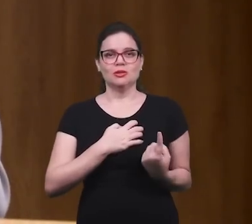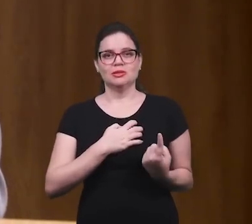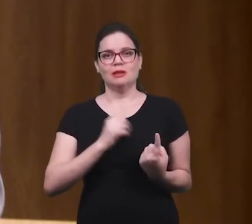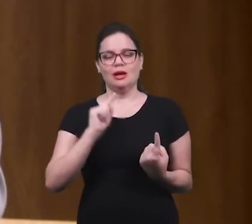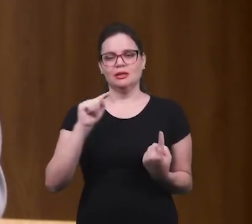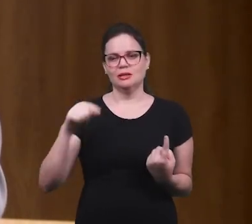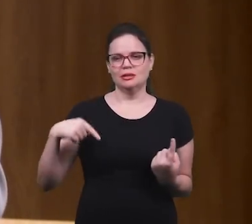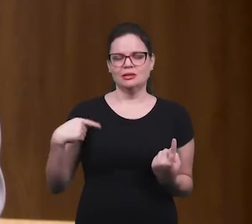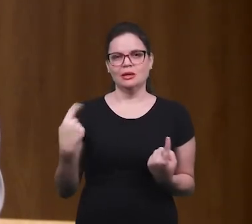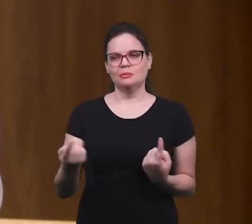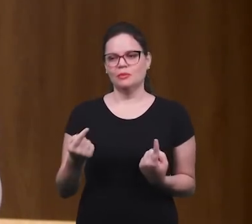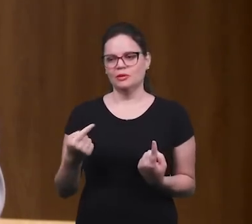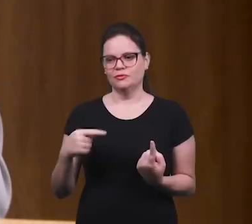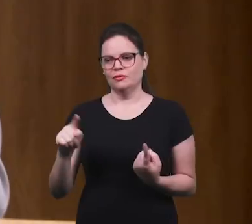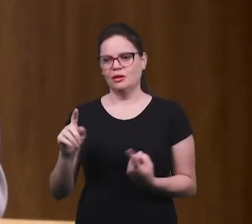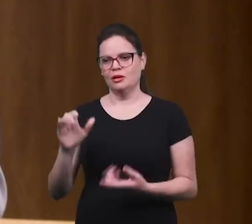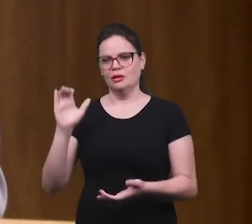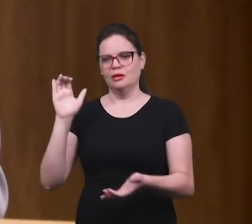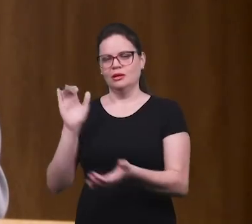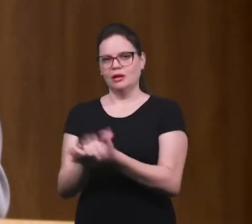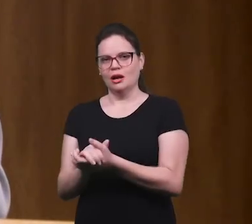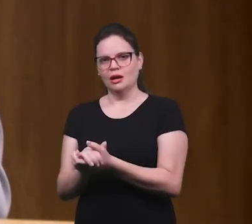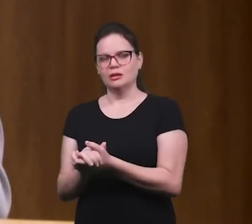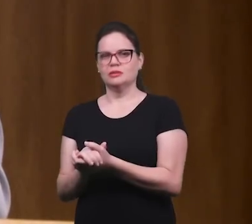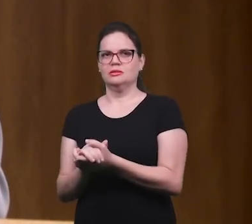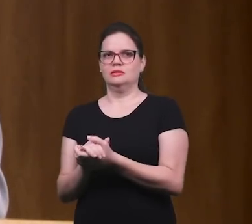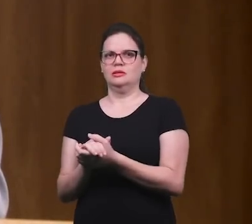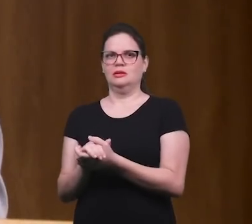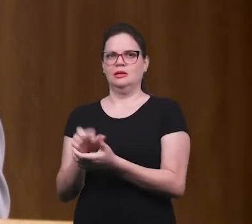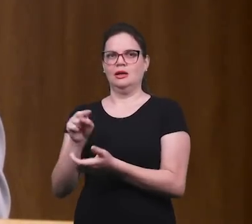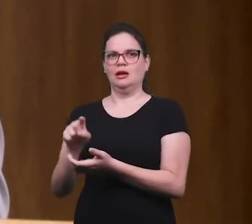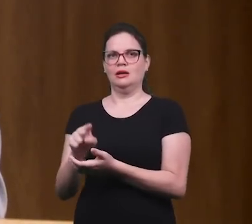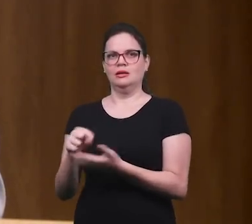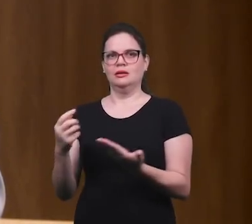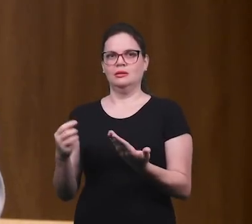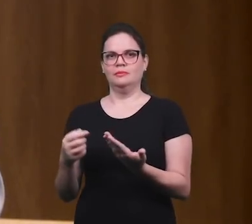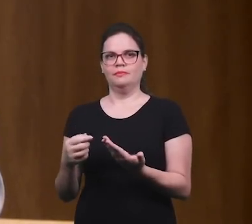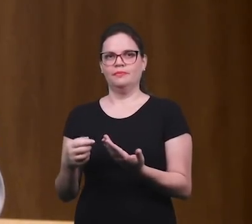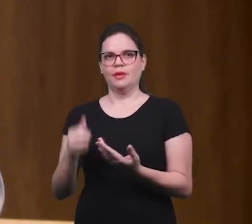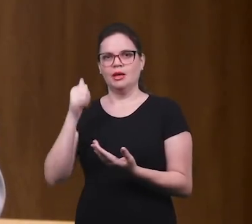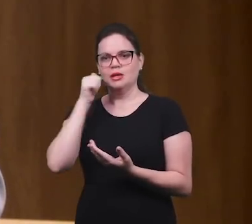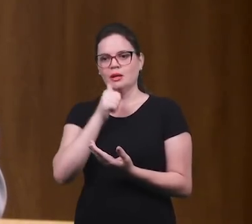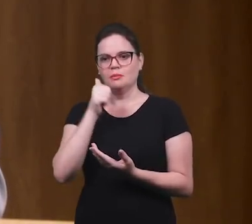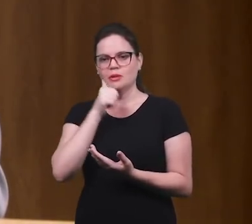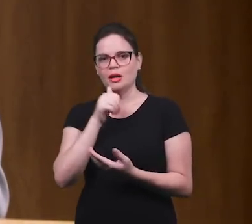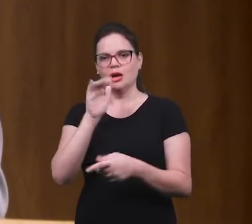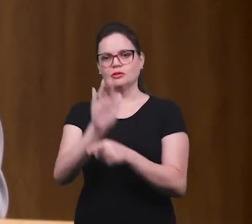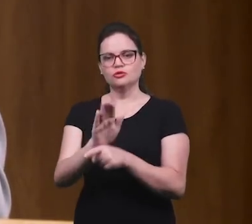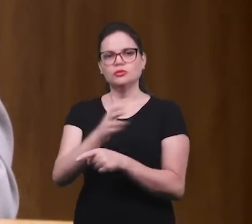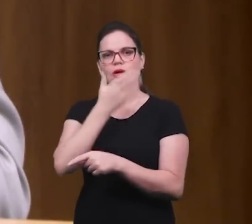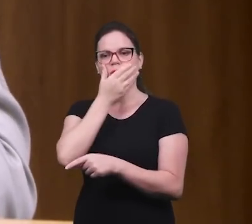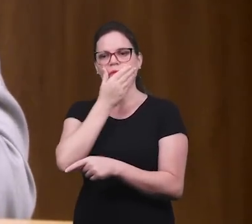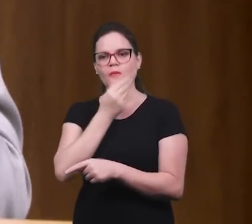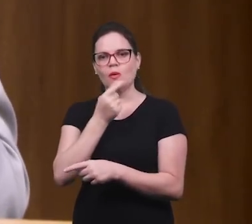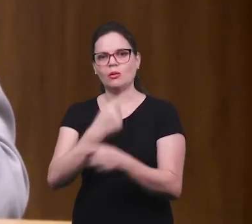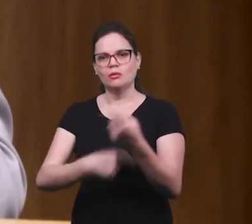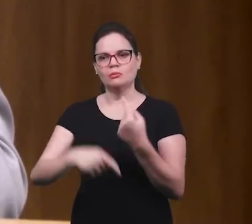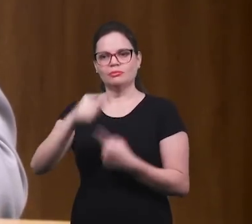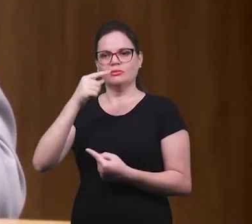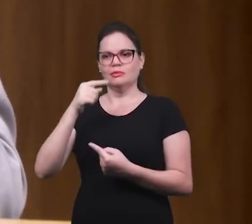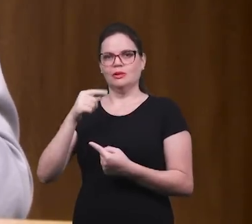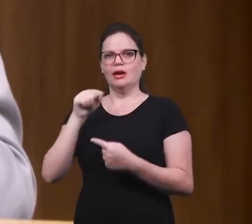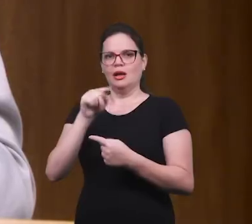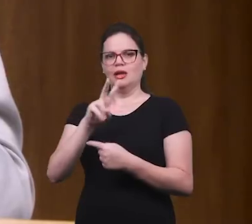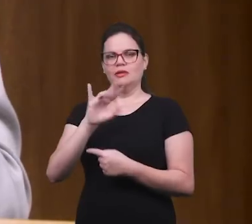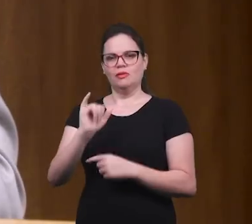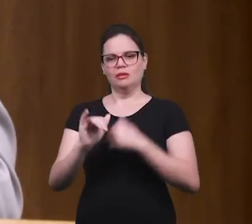casam, já dá uma melhora muito grande, porque uma mulher muda muito o homem. E daqui a pouco ele vai se soltando, ele